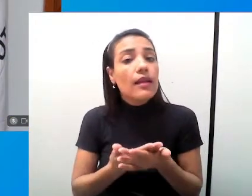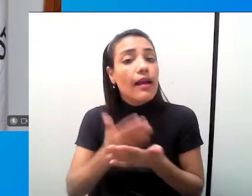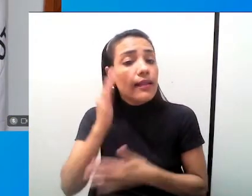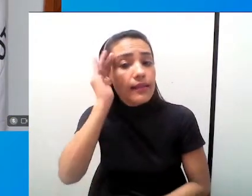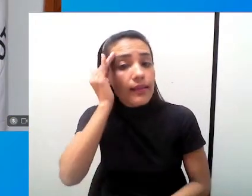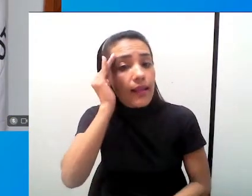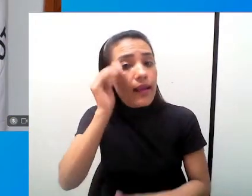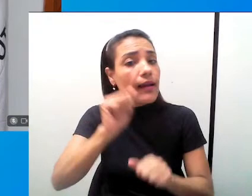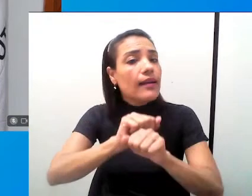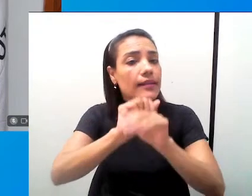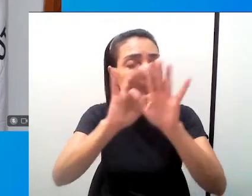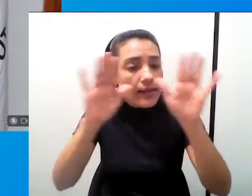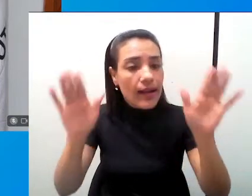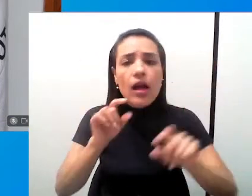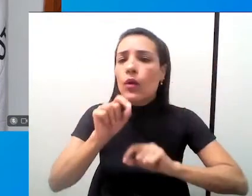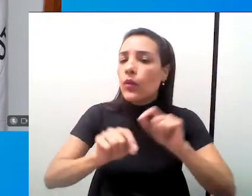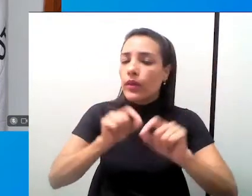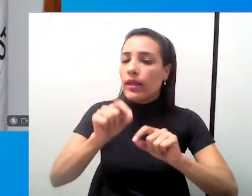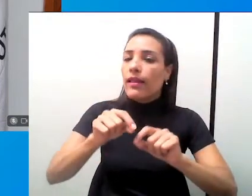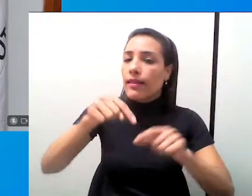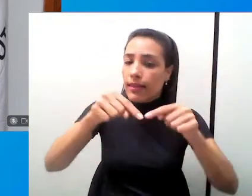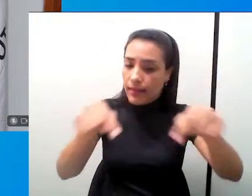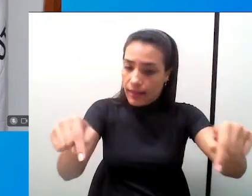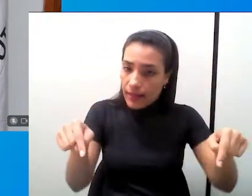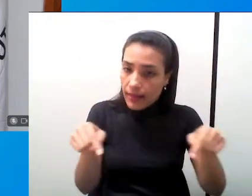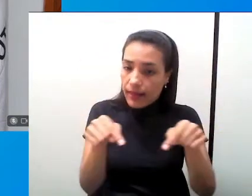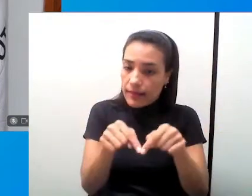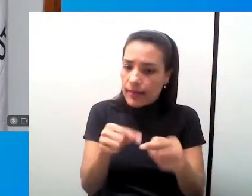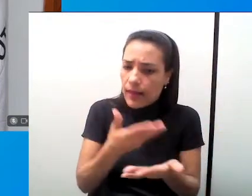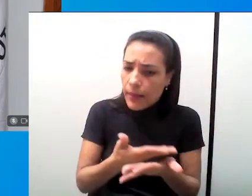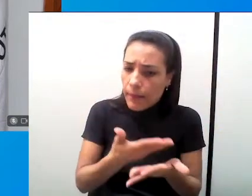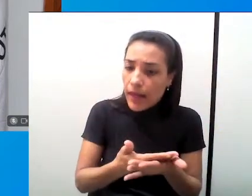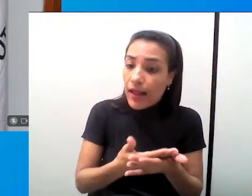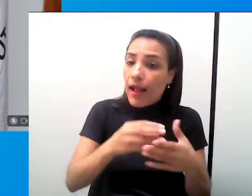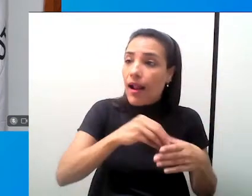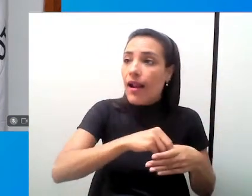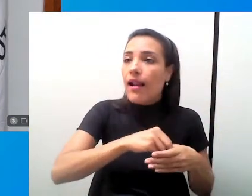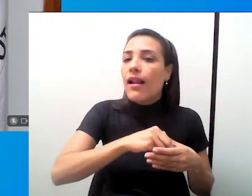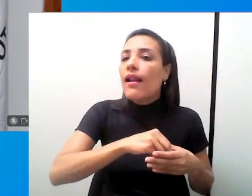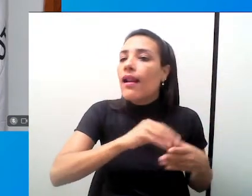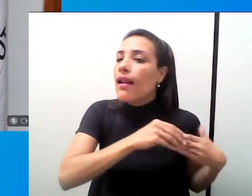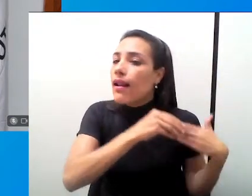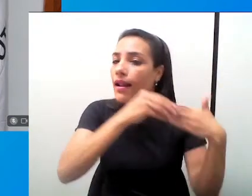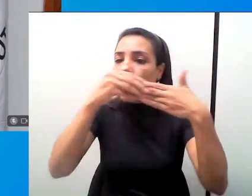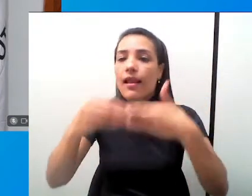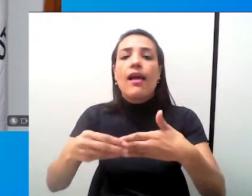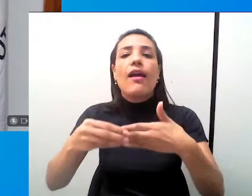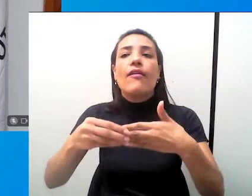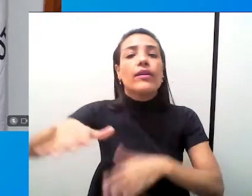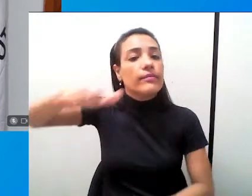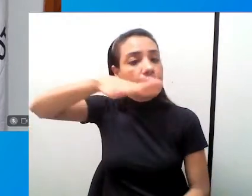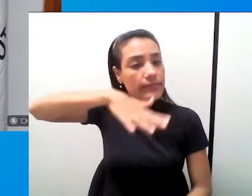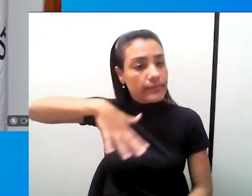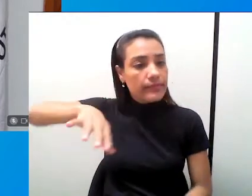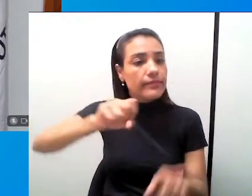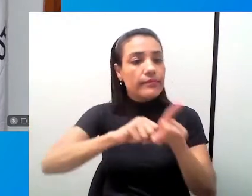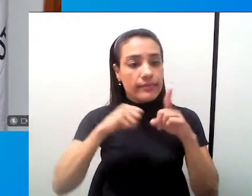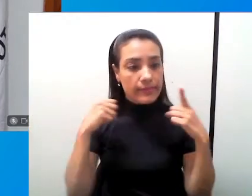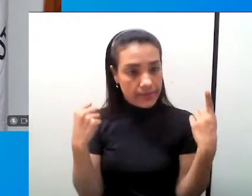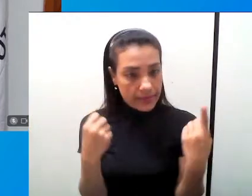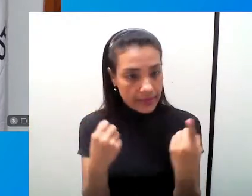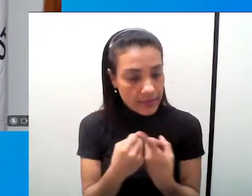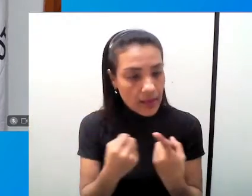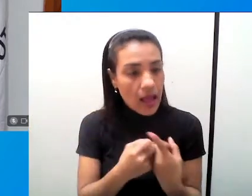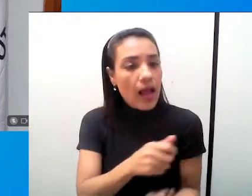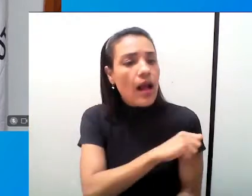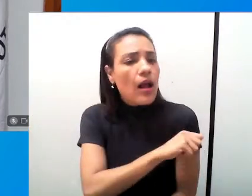que ele aprende em sala de aula, ele leva, né, para fora dos muros do IFAC, para a comunidade. Ele entende que a nossa